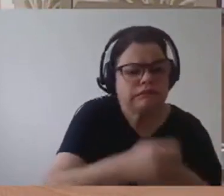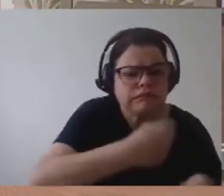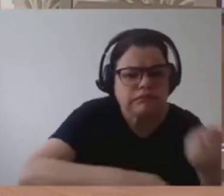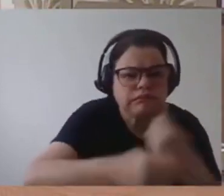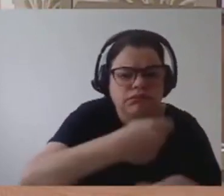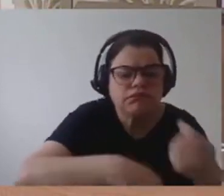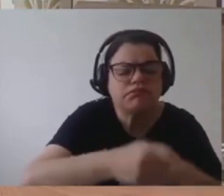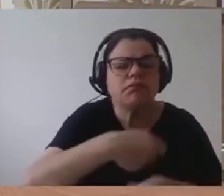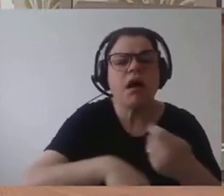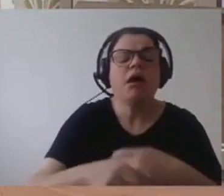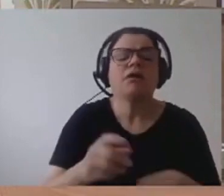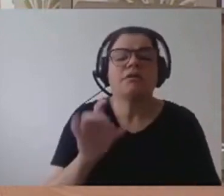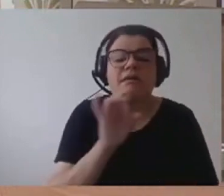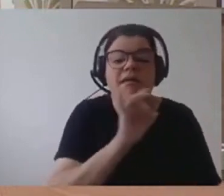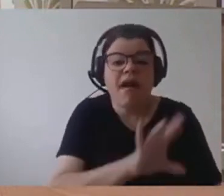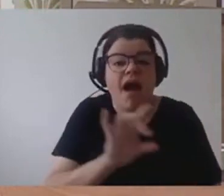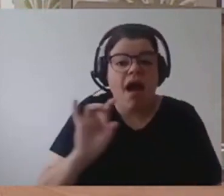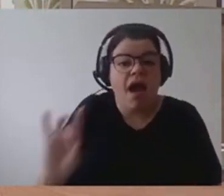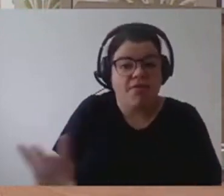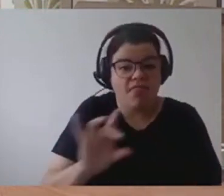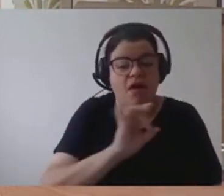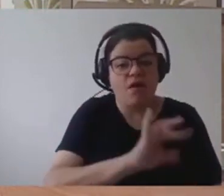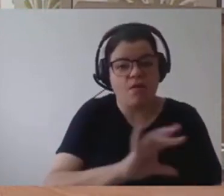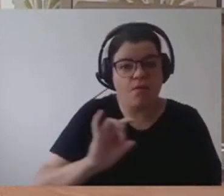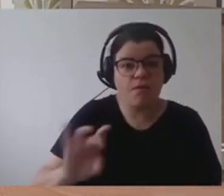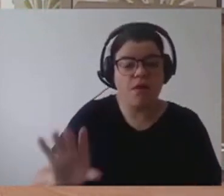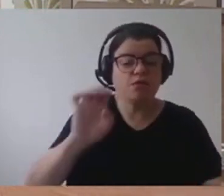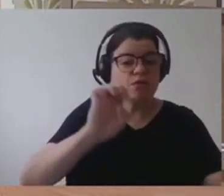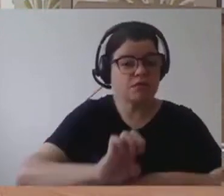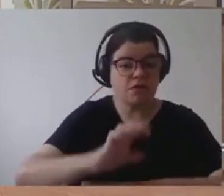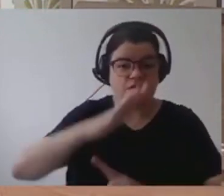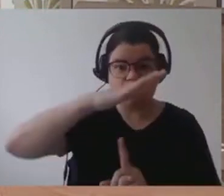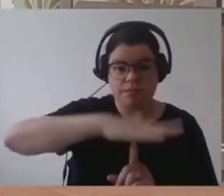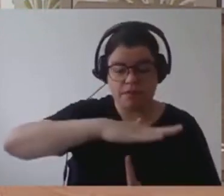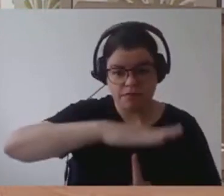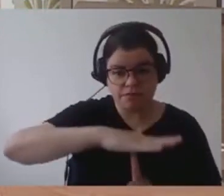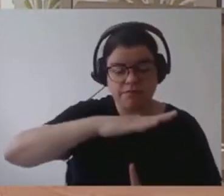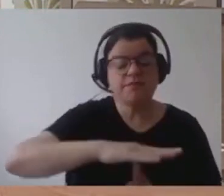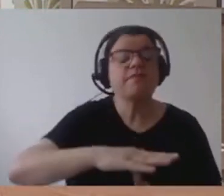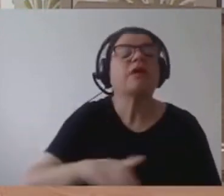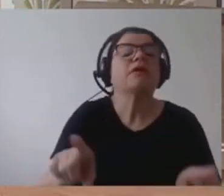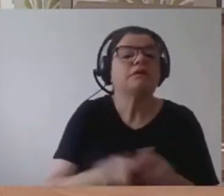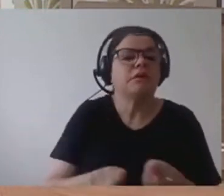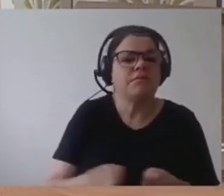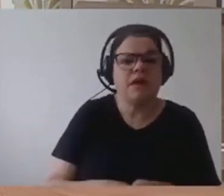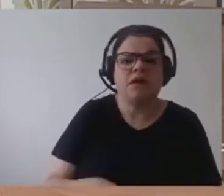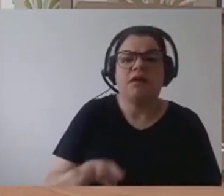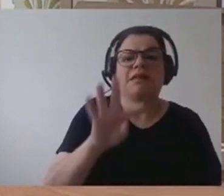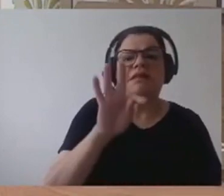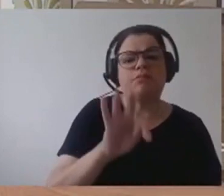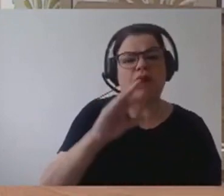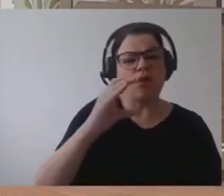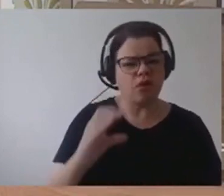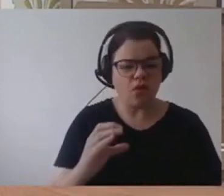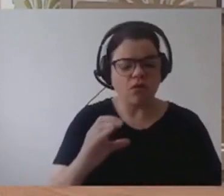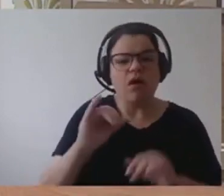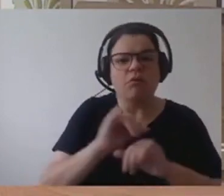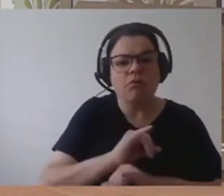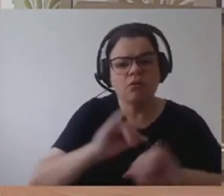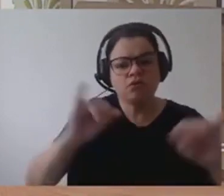casas legislativas do nosso Estado o tribunal divulgou este ranking mostra este nível de